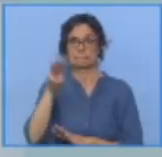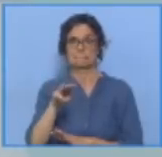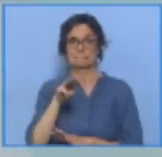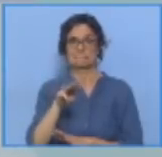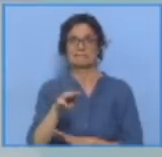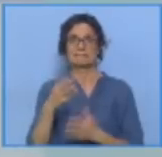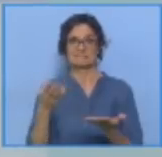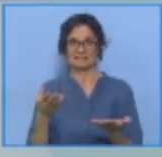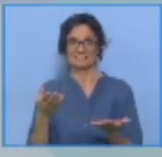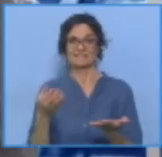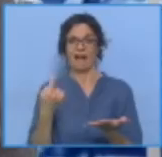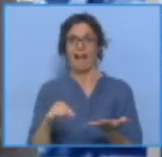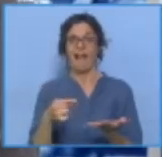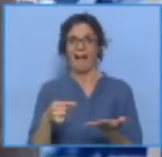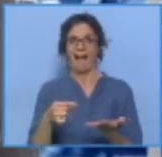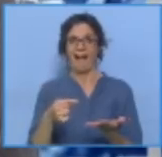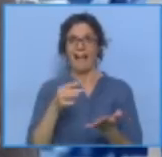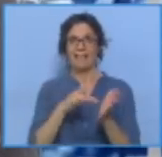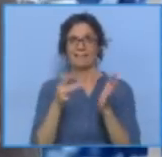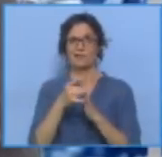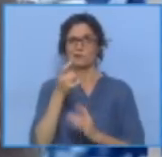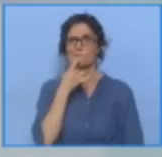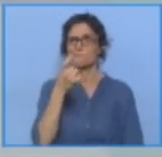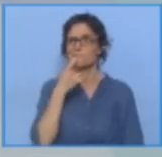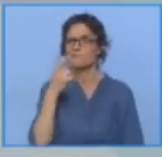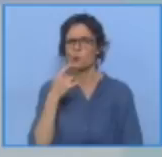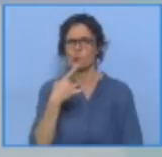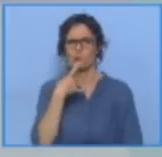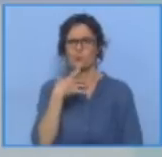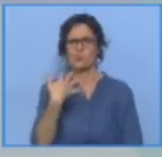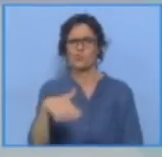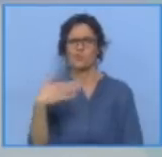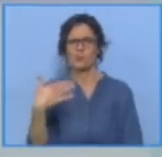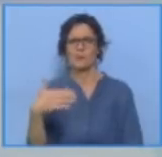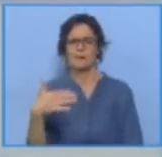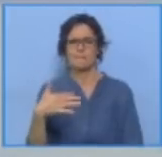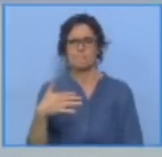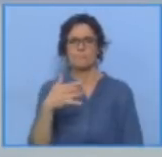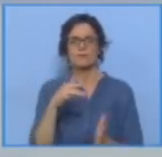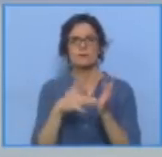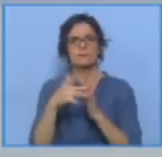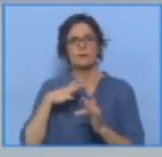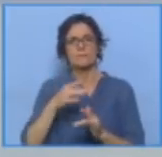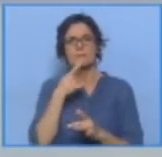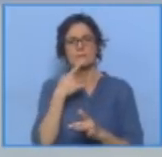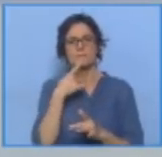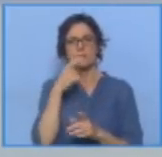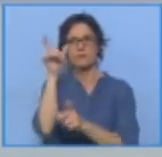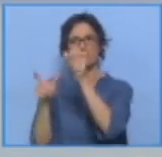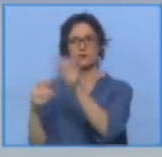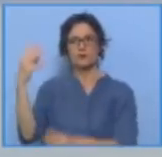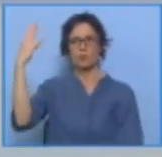é? para perceber qual era a noção que as pessoas, que aquelas multidões tinham